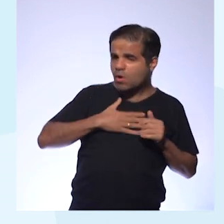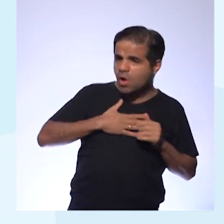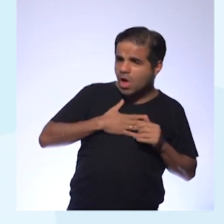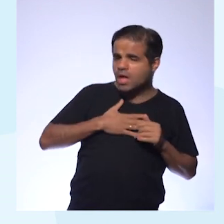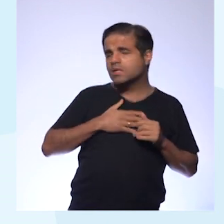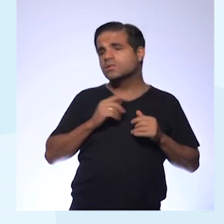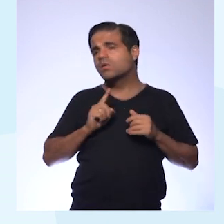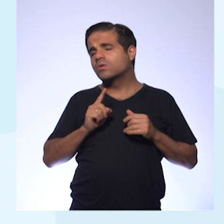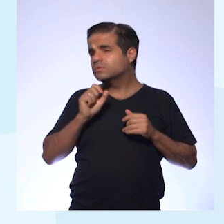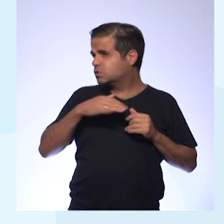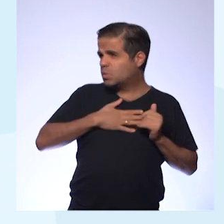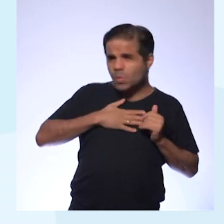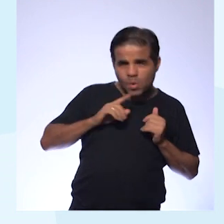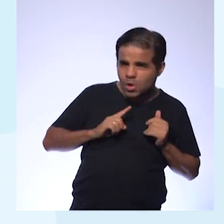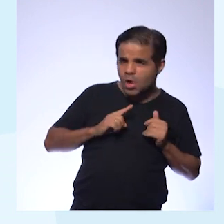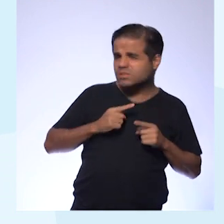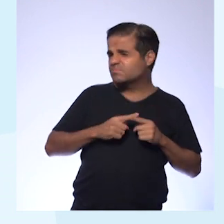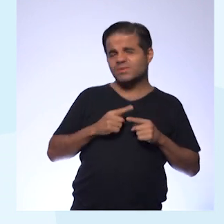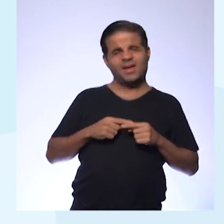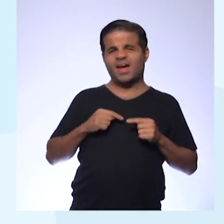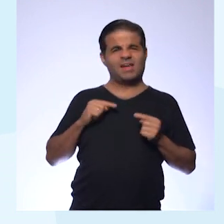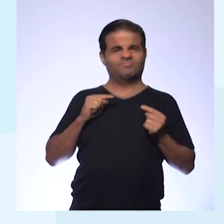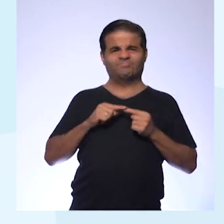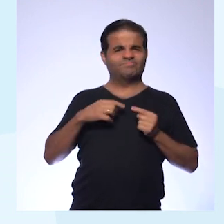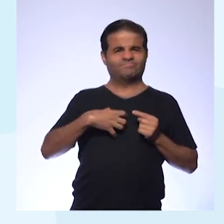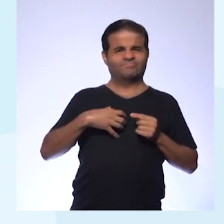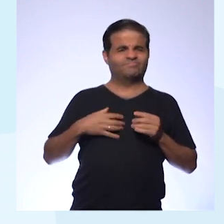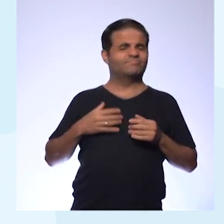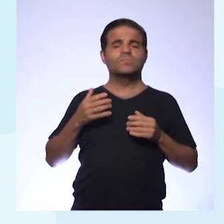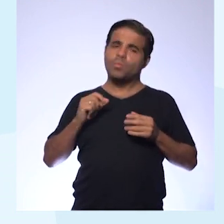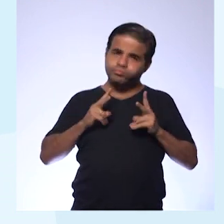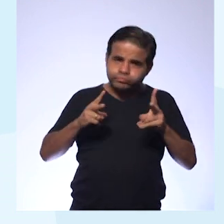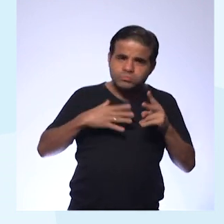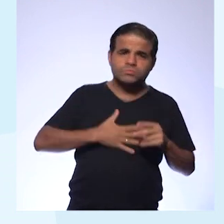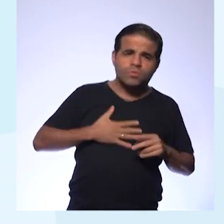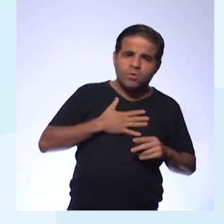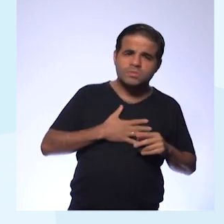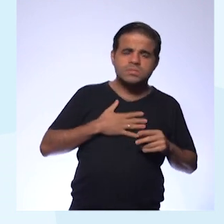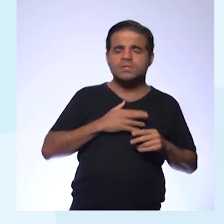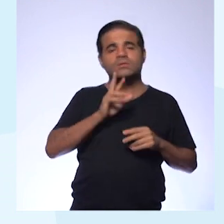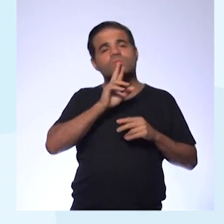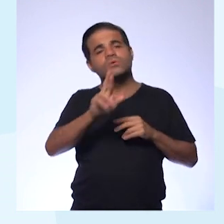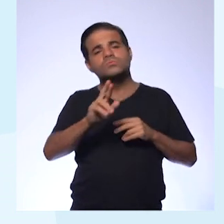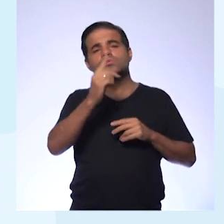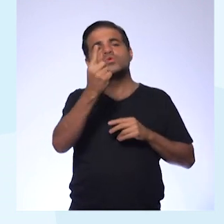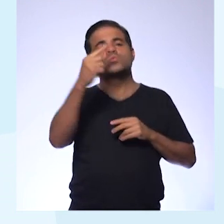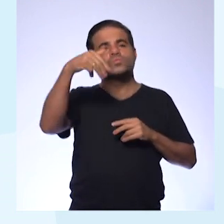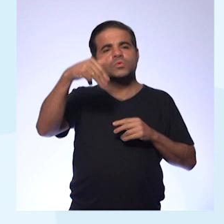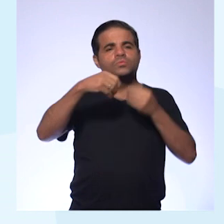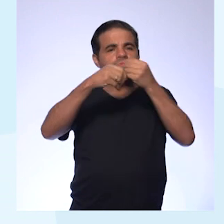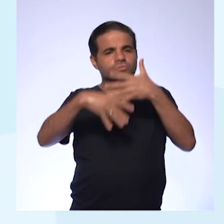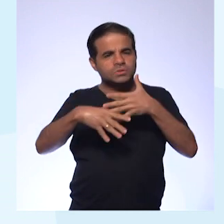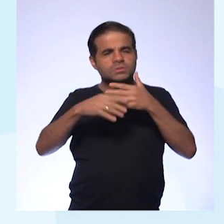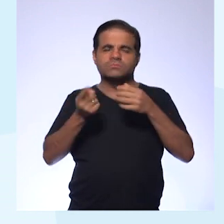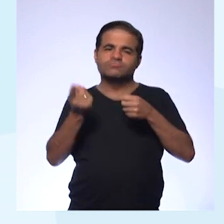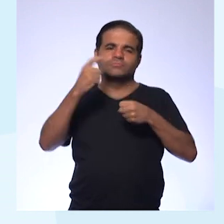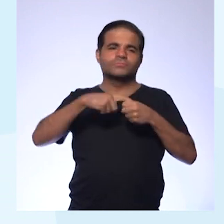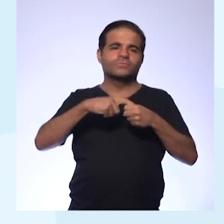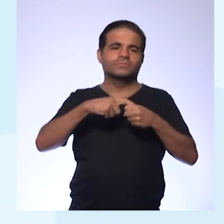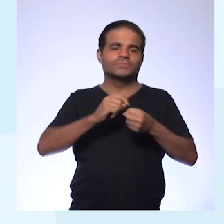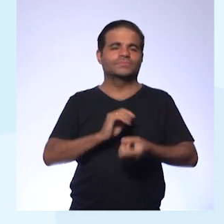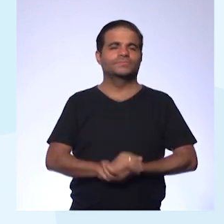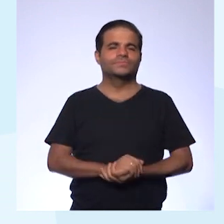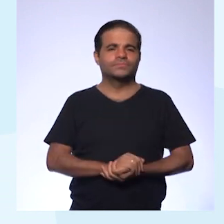gosta, né? Passou o tempo, não é mais aquilo, você continua gostando. Então, responda para nós em 1 minuto e nós já voltamos.